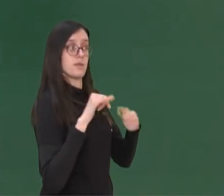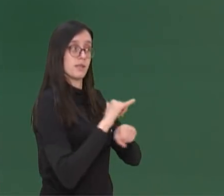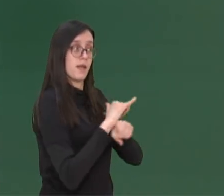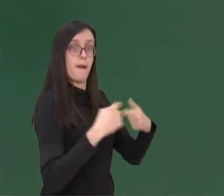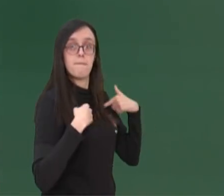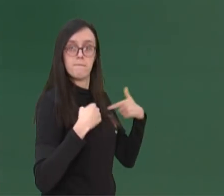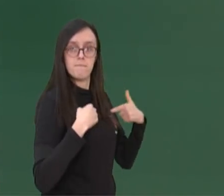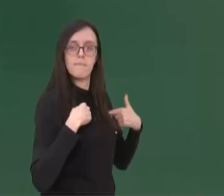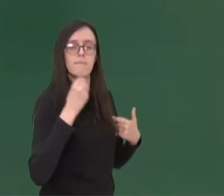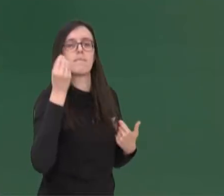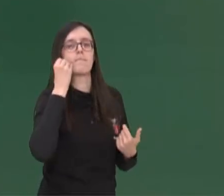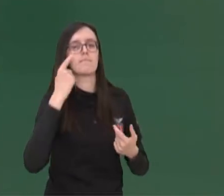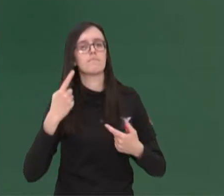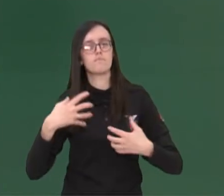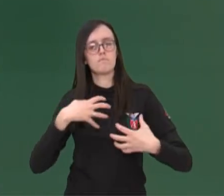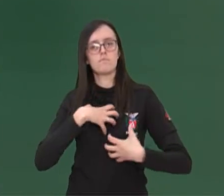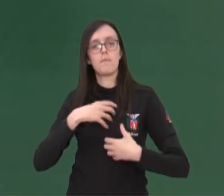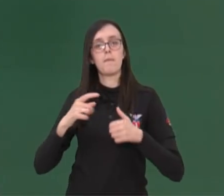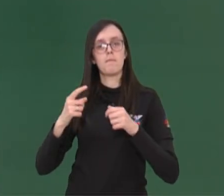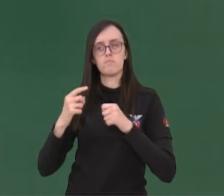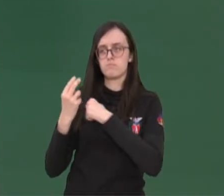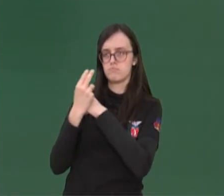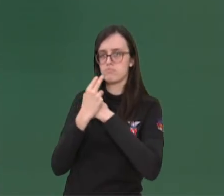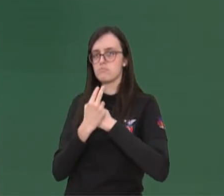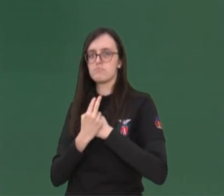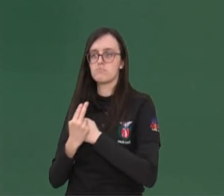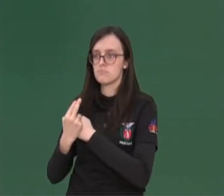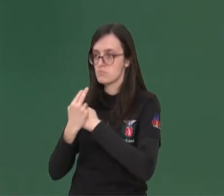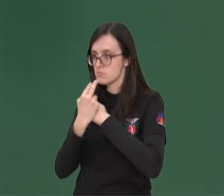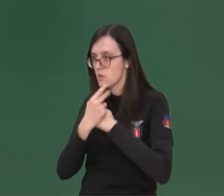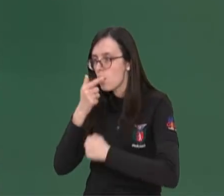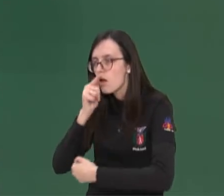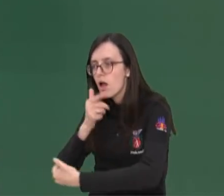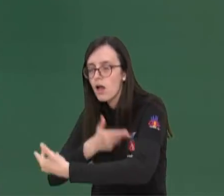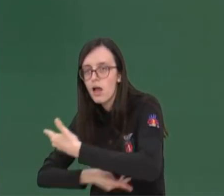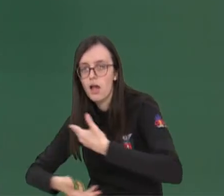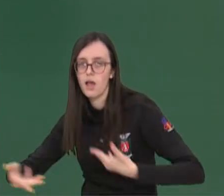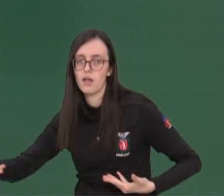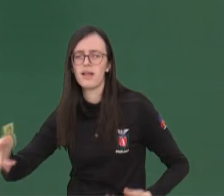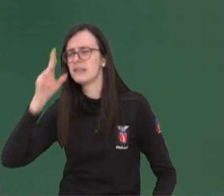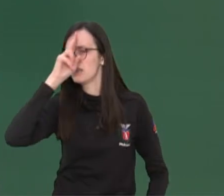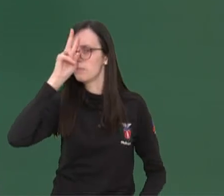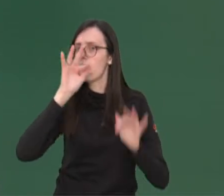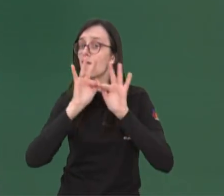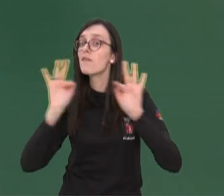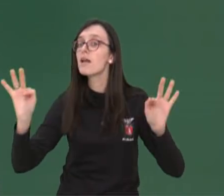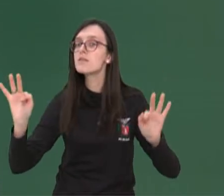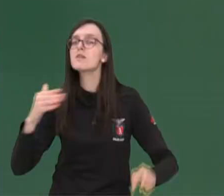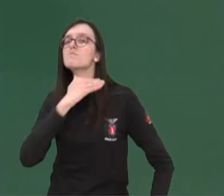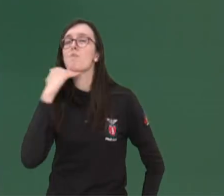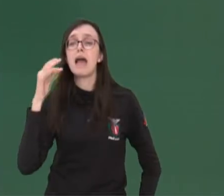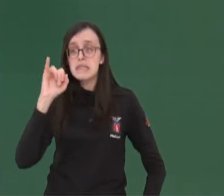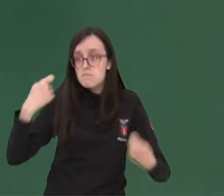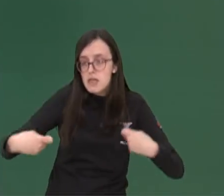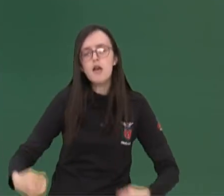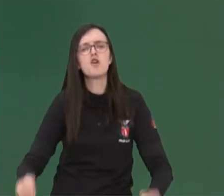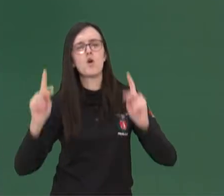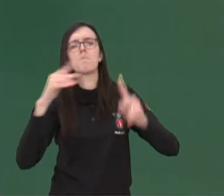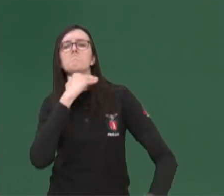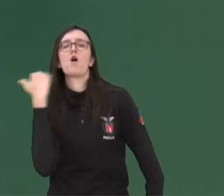dele: manter uma atitude defensiva até estabelecer relacionamento. Lembra da frase? Morrer se for